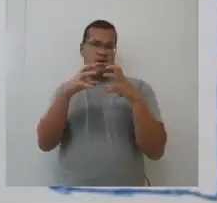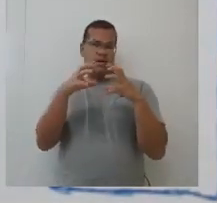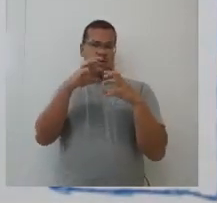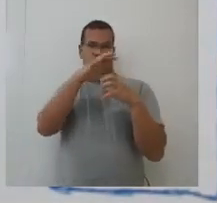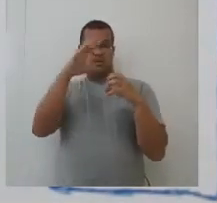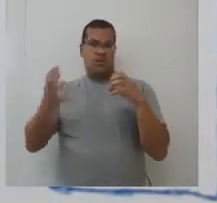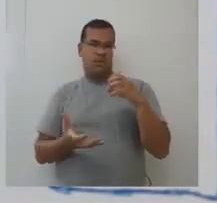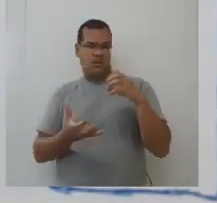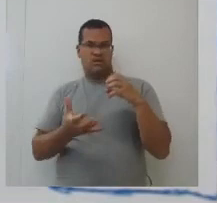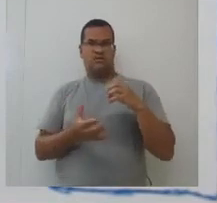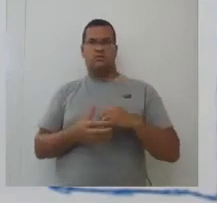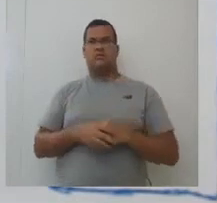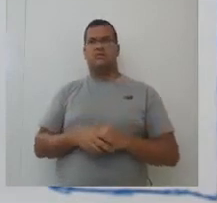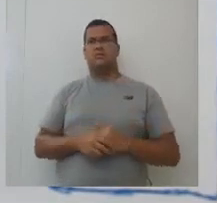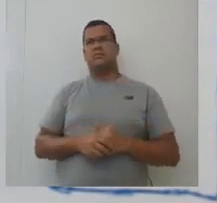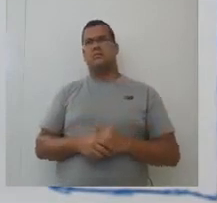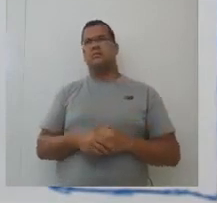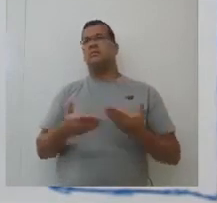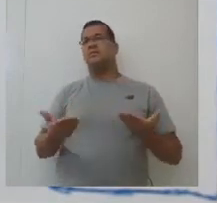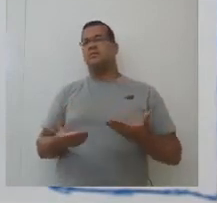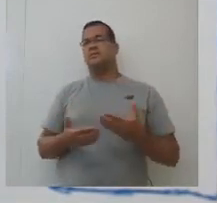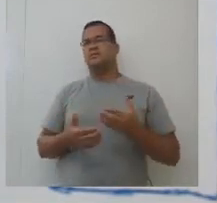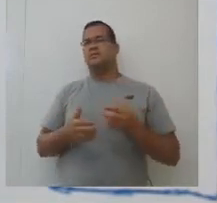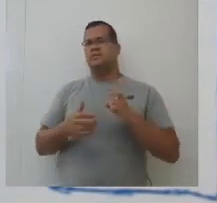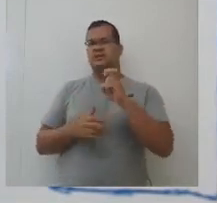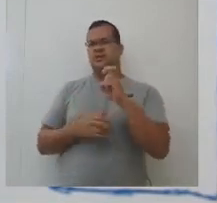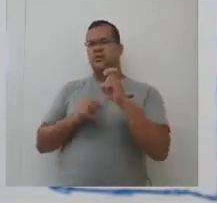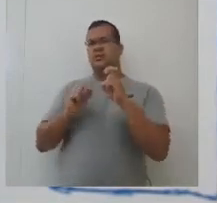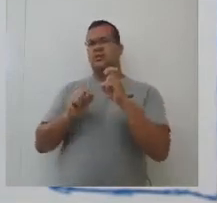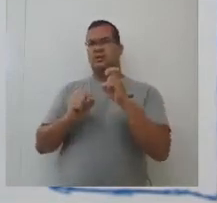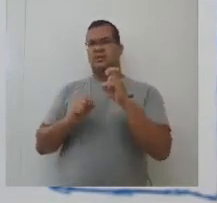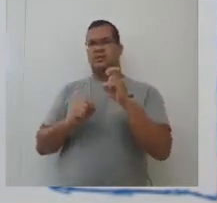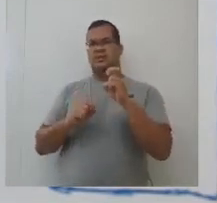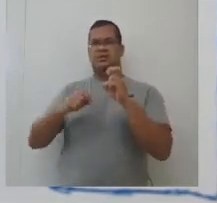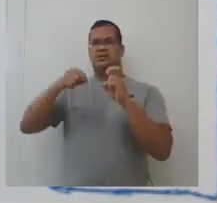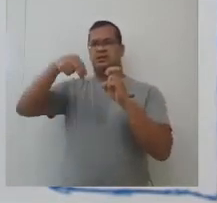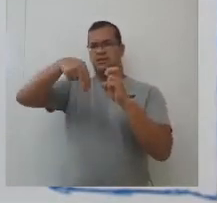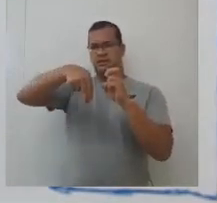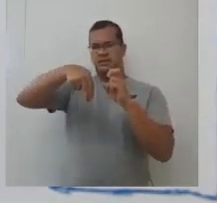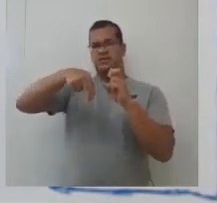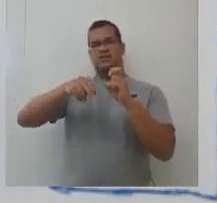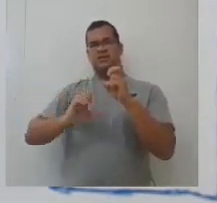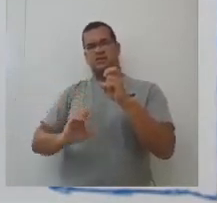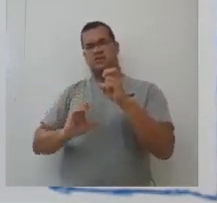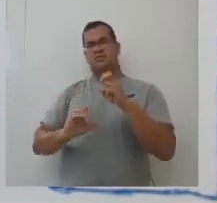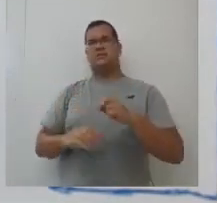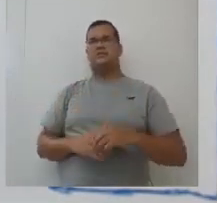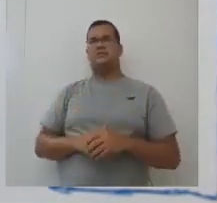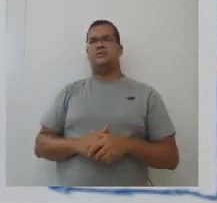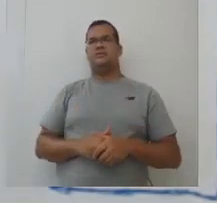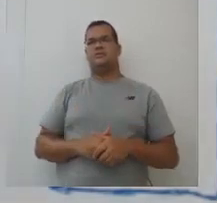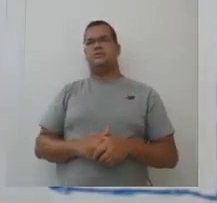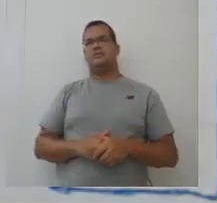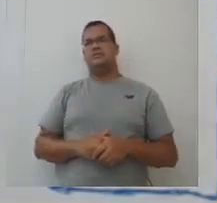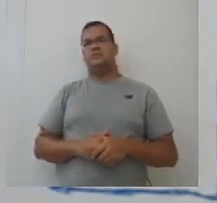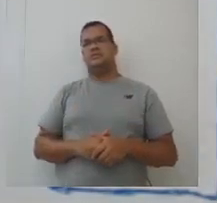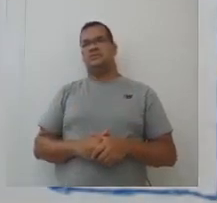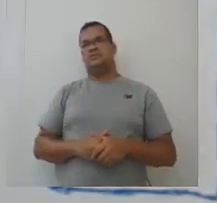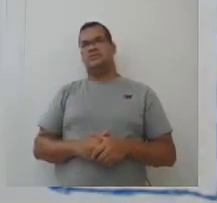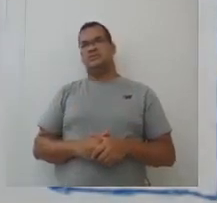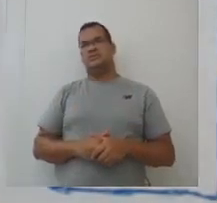de 5, mas qual é a unidade mesmo? Newton por Coulomb. Isso